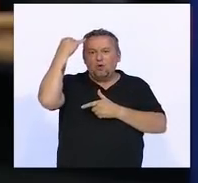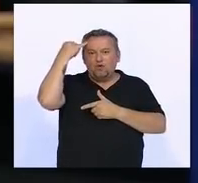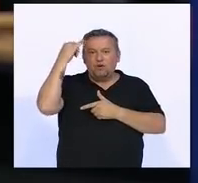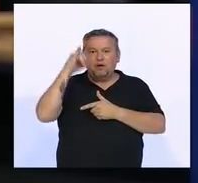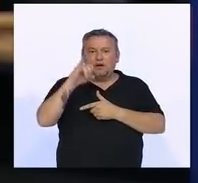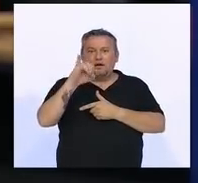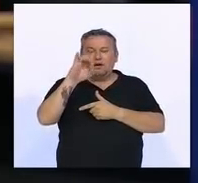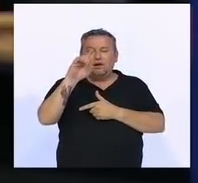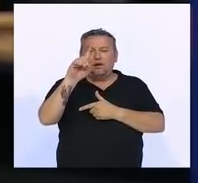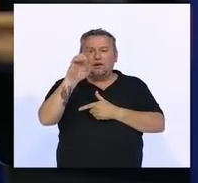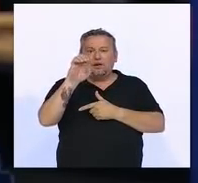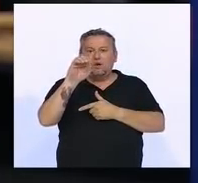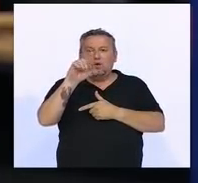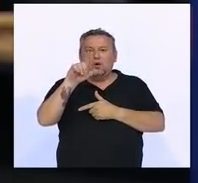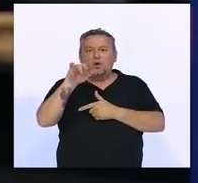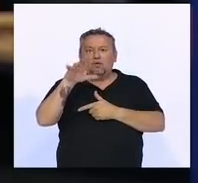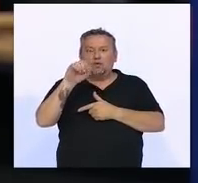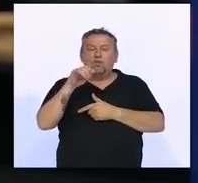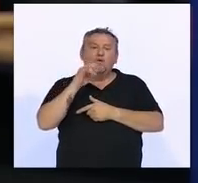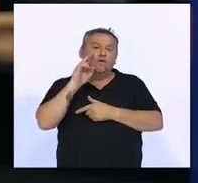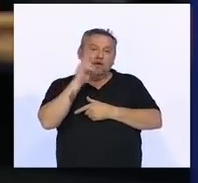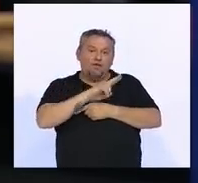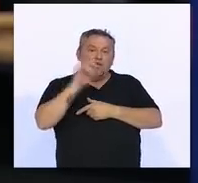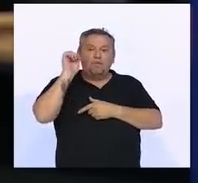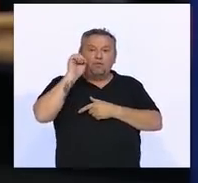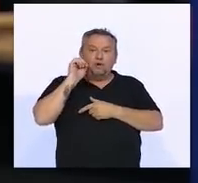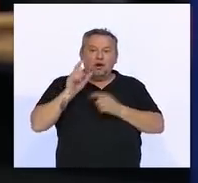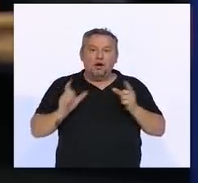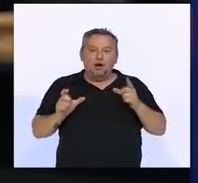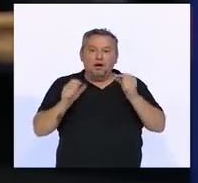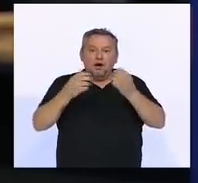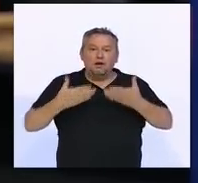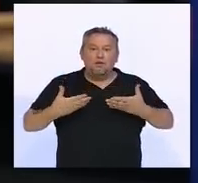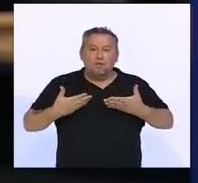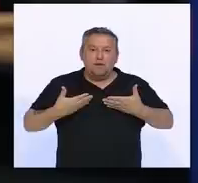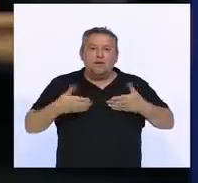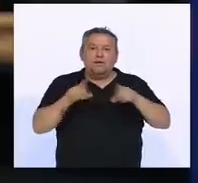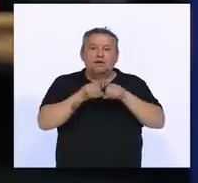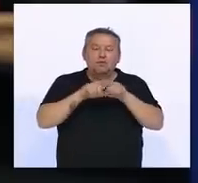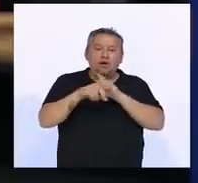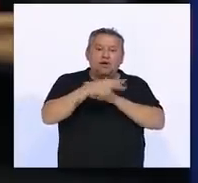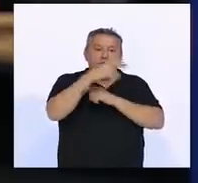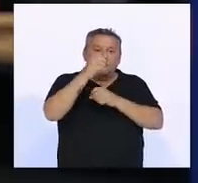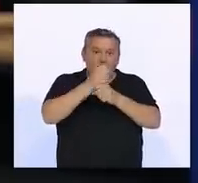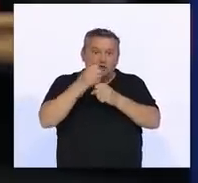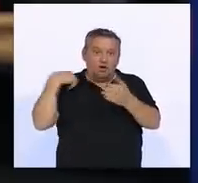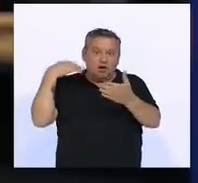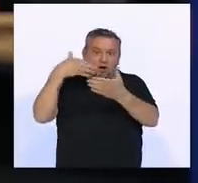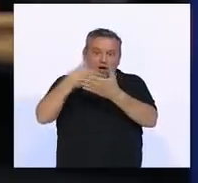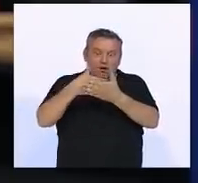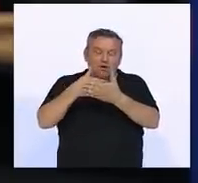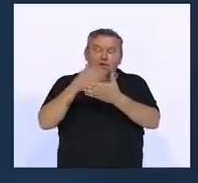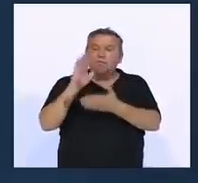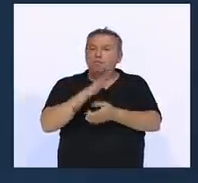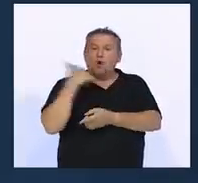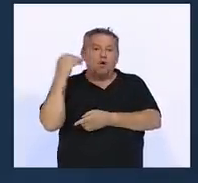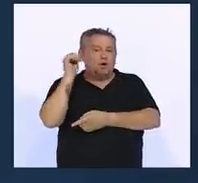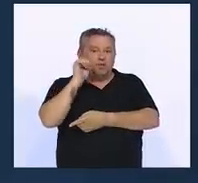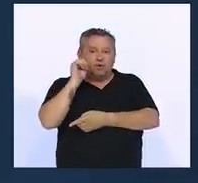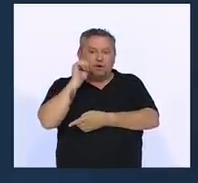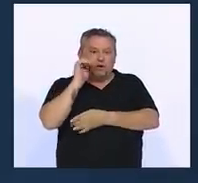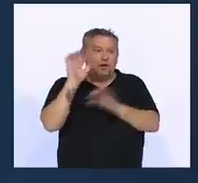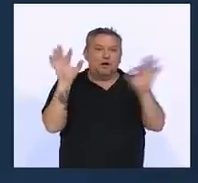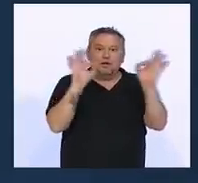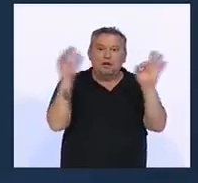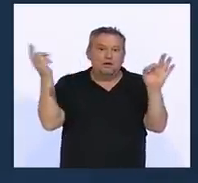problema real, que é o câncer de mama nas mulheres, que há mais ou menos 20 anos é a doença que mais mata mulheres no Brasil. E nada